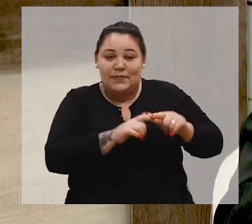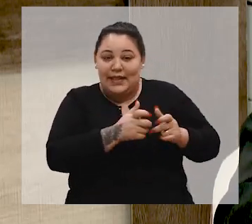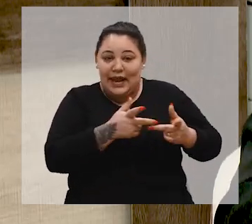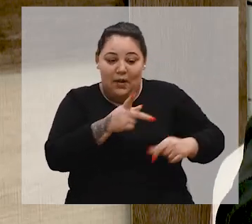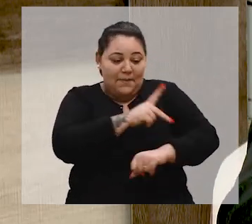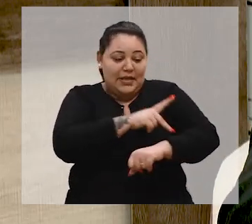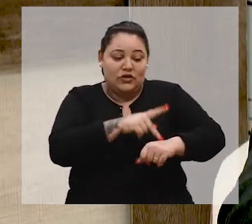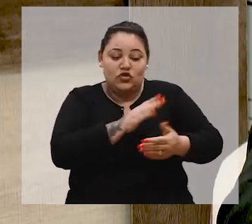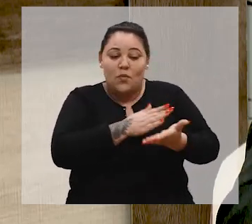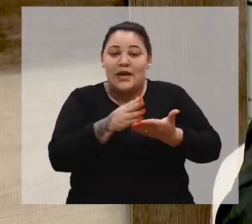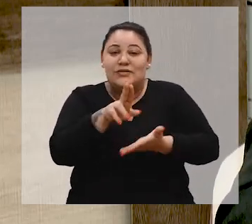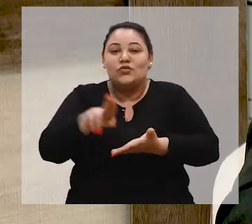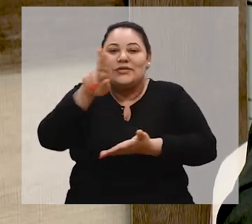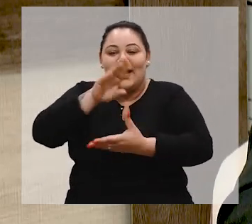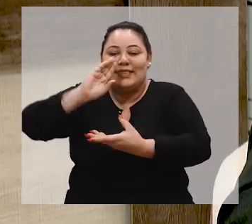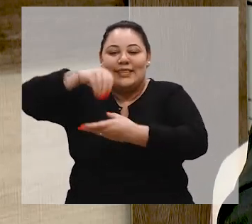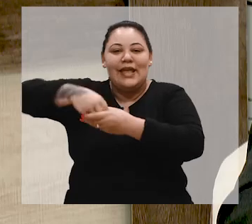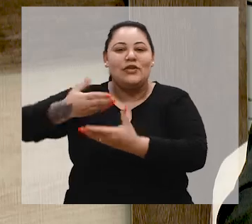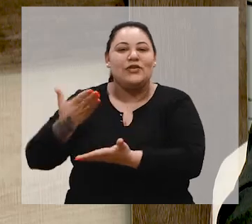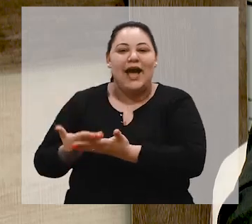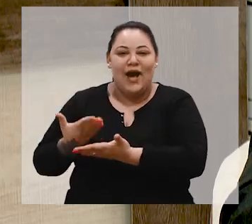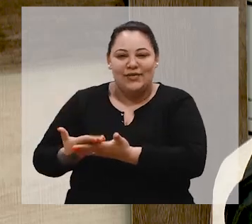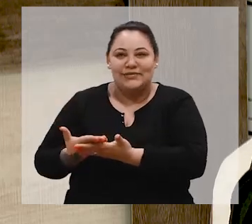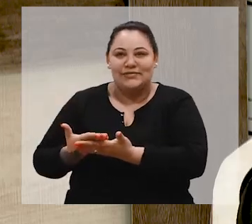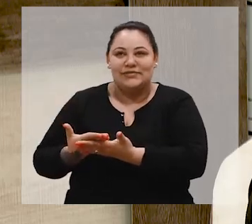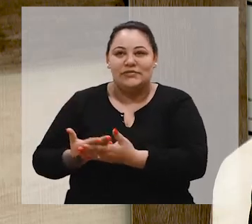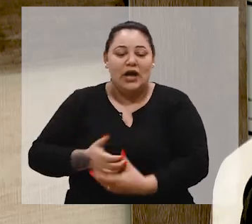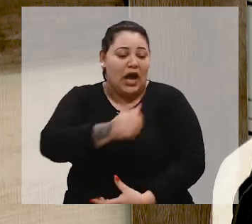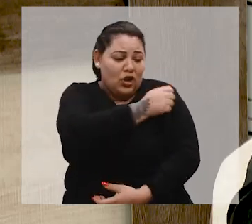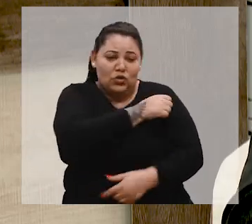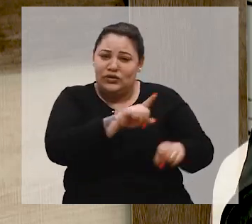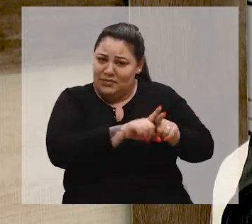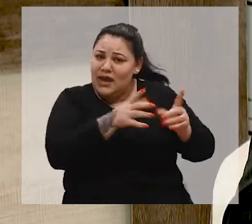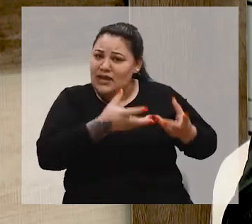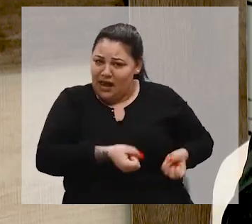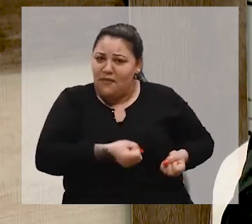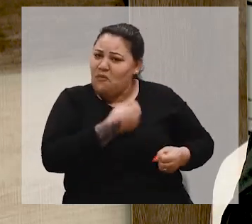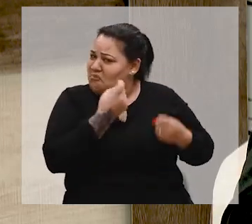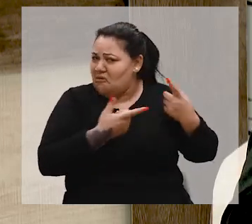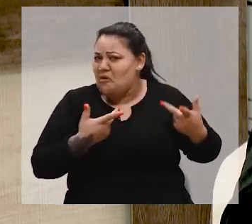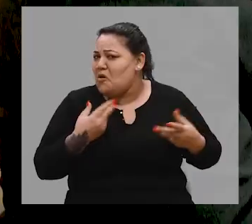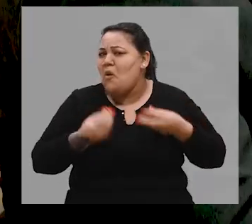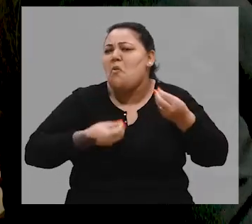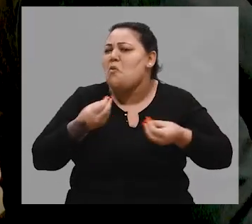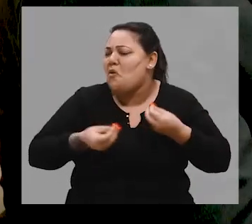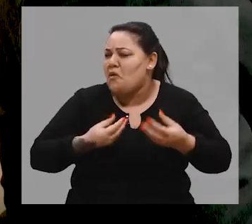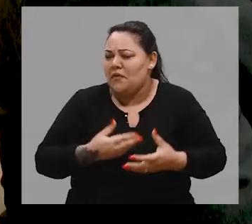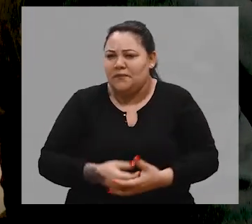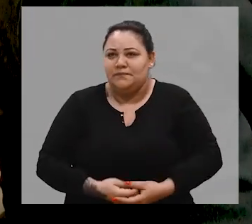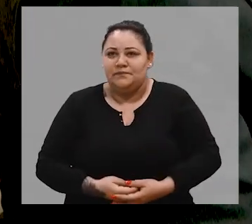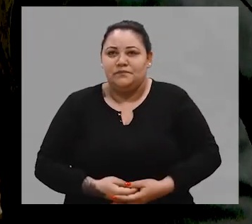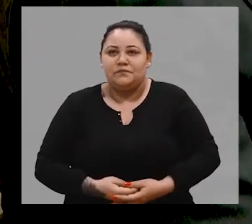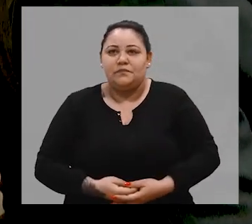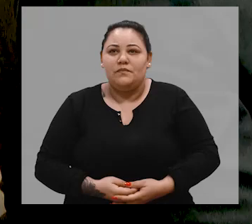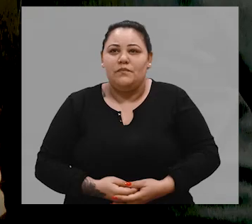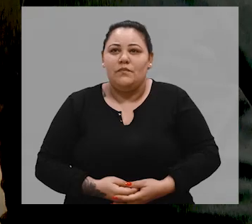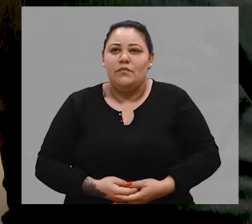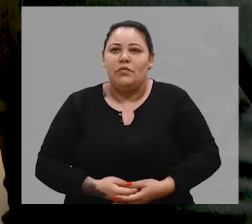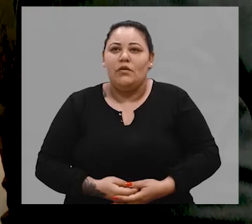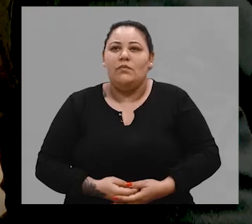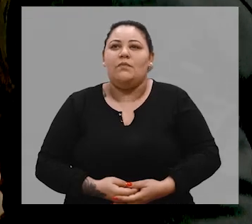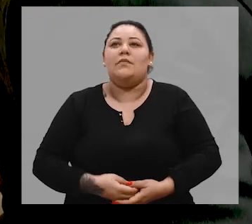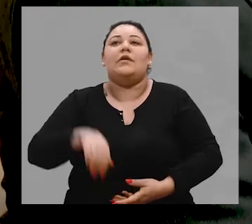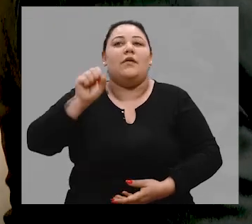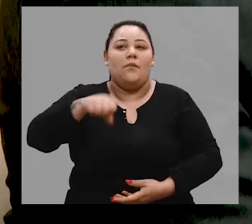material pedagógico passa a ser aplicado em aula. E os alunos também recebem algum exemplar? Como é que a gente... quando deve